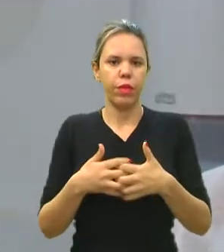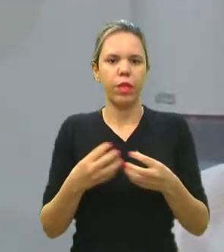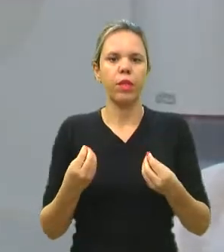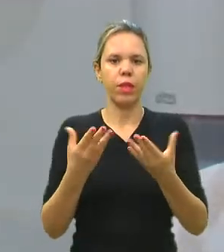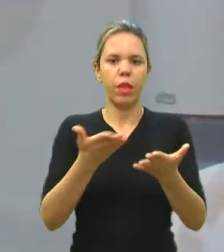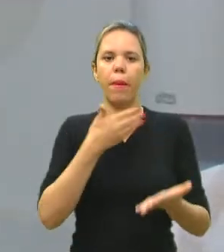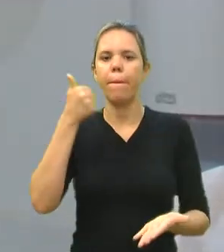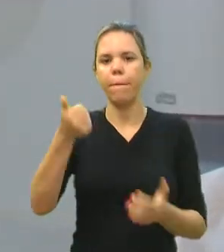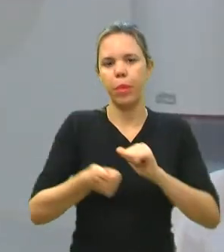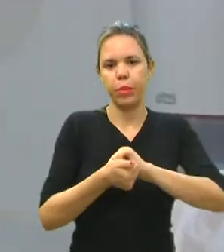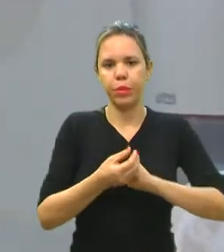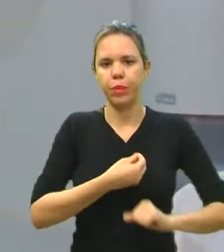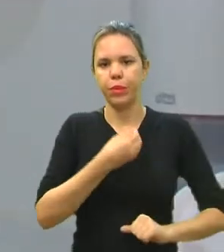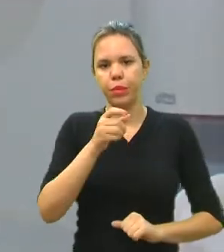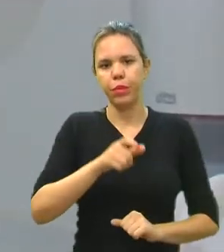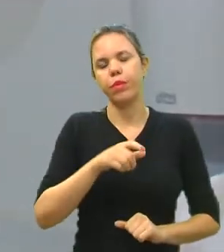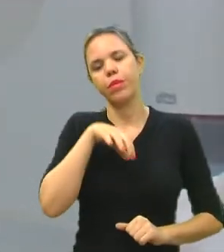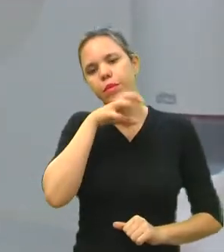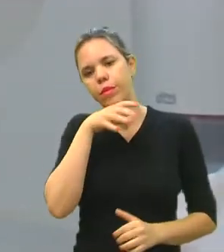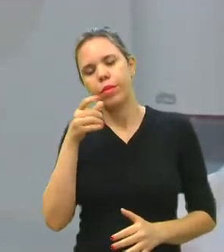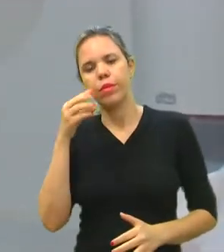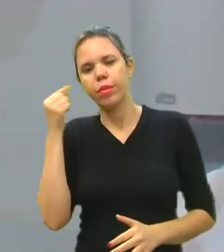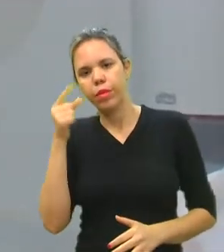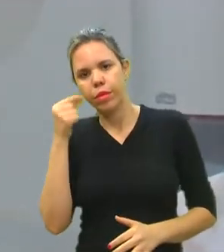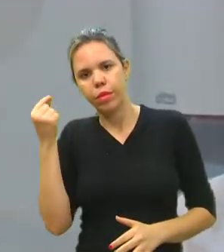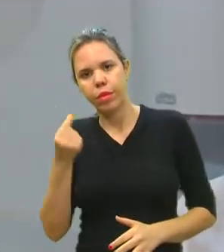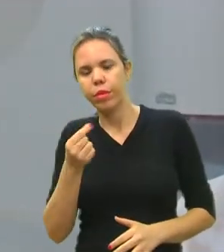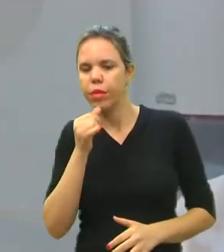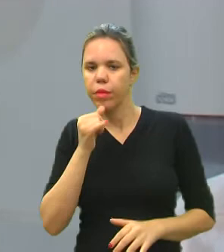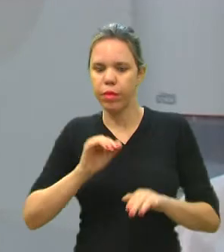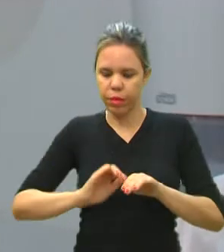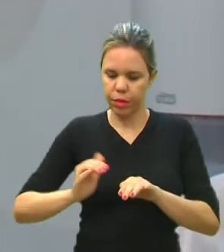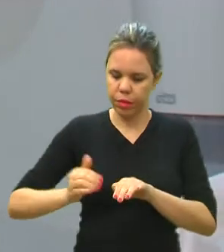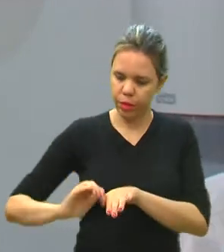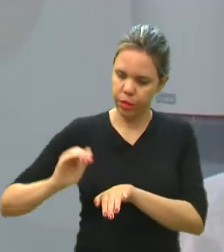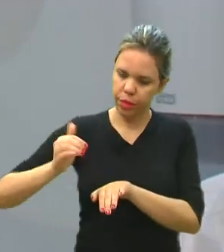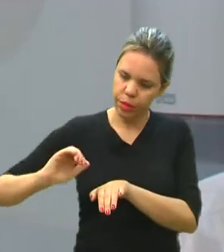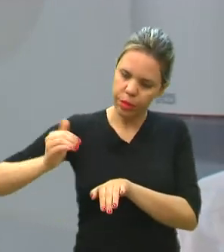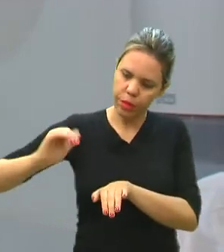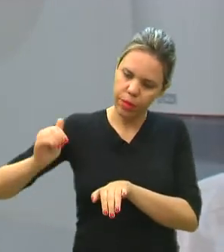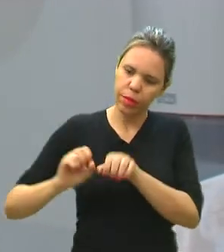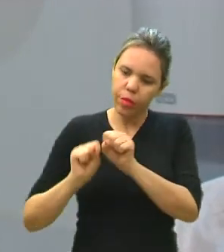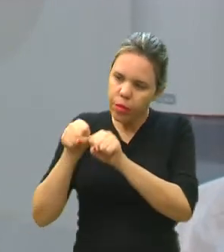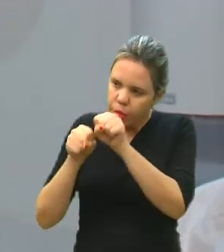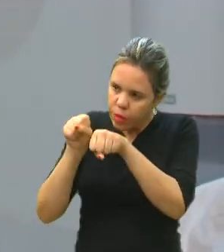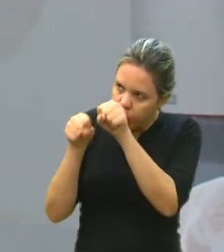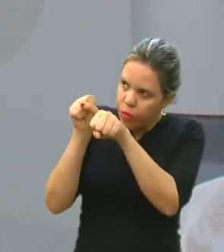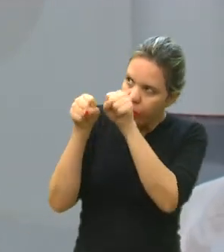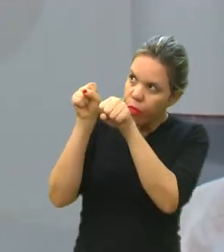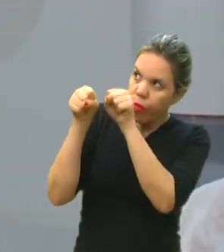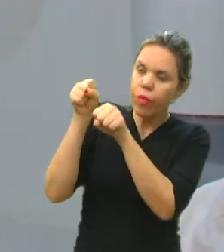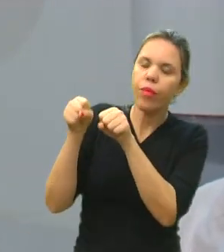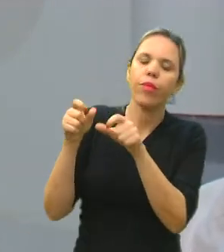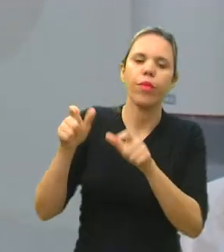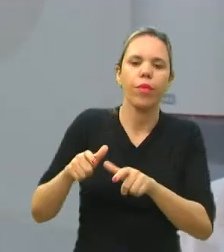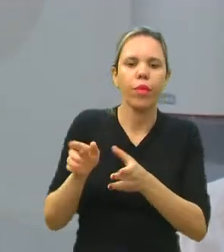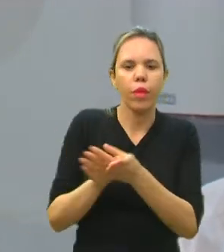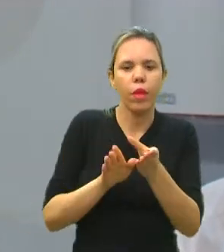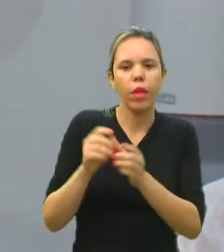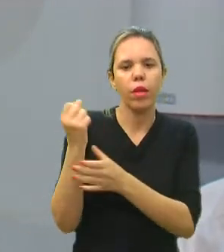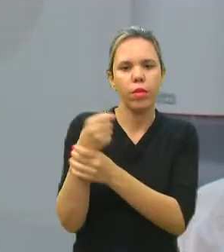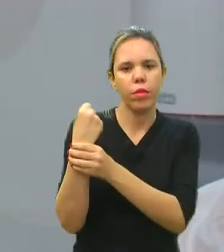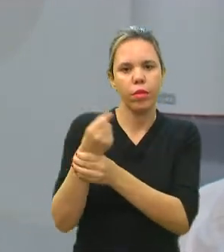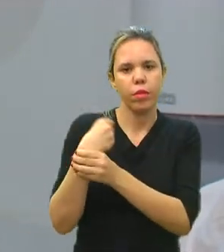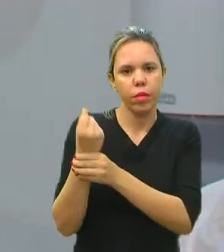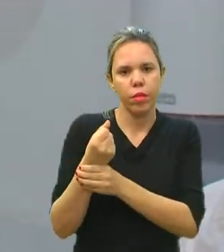o que pode ser feito para dar uma melhor qualidade de vida para esse animal é colocar escada ou banquinhos para que ele possa subir nos locais. E uma